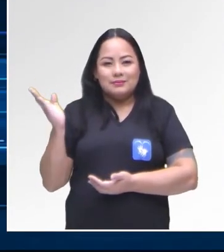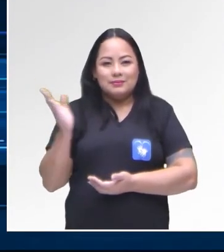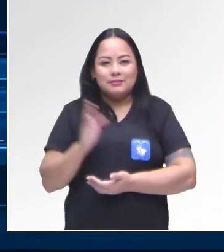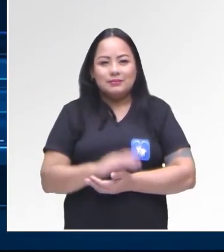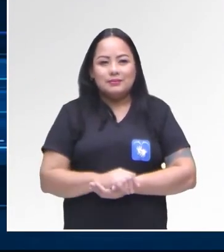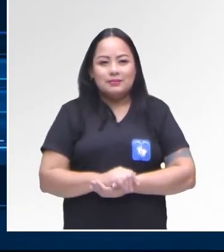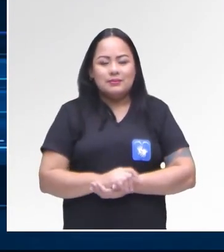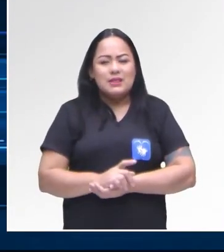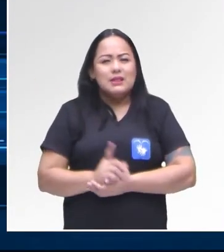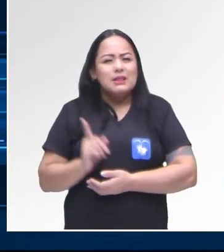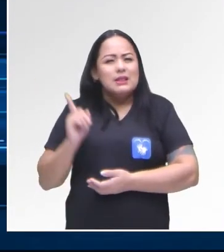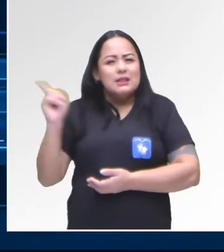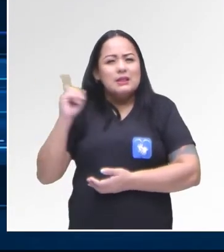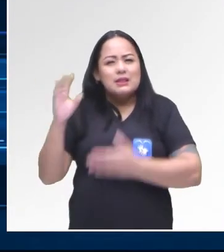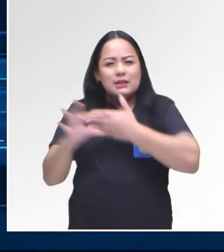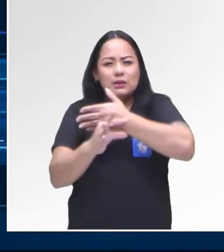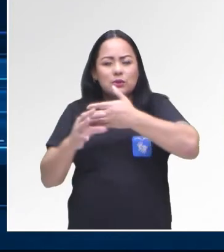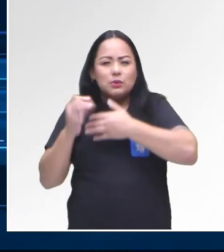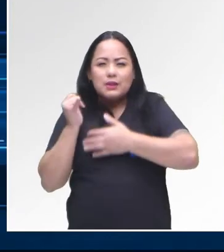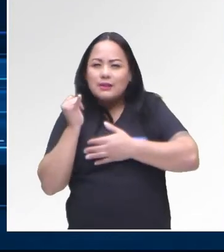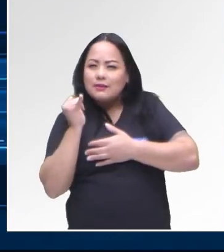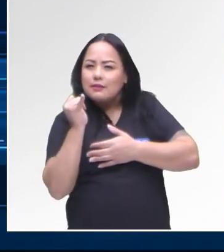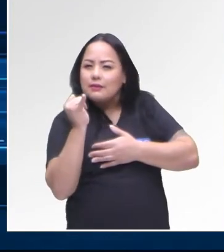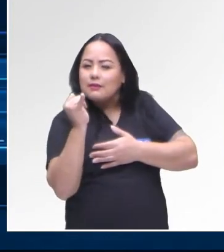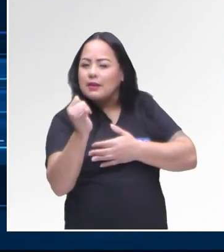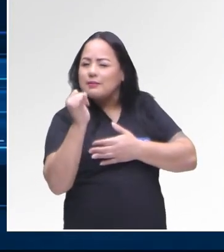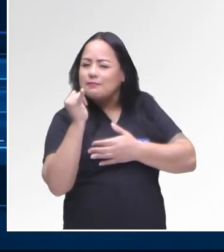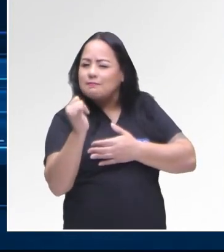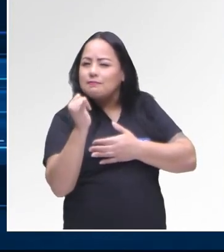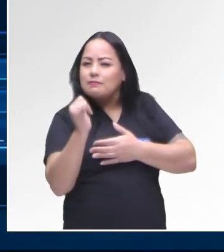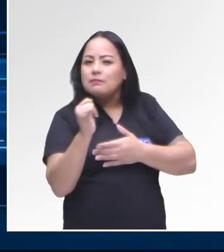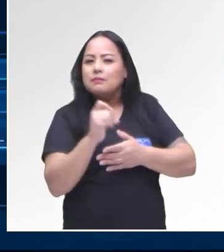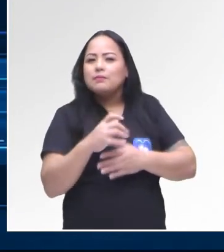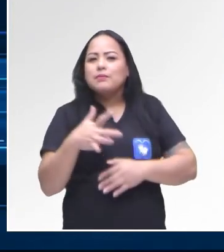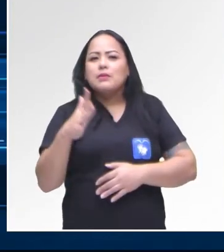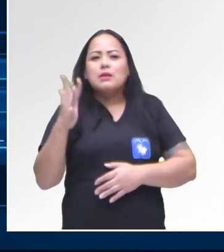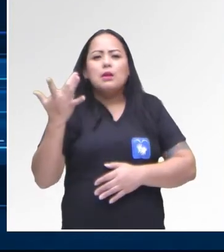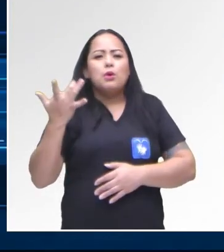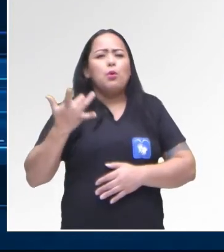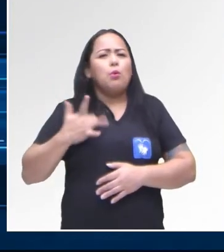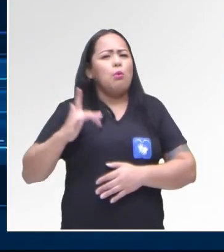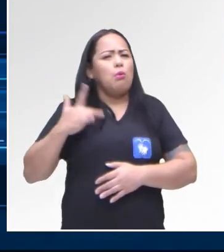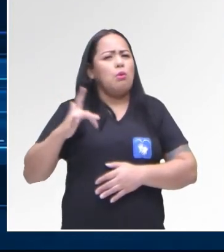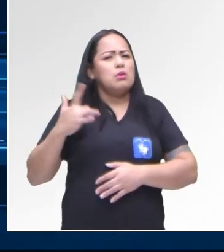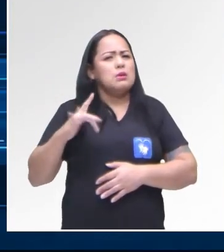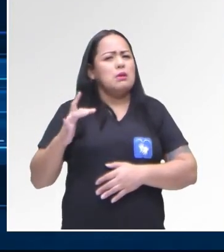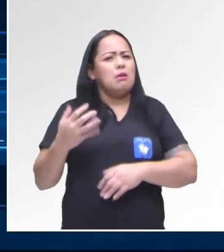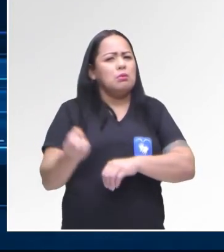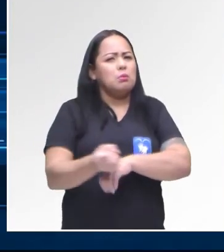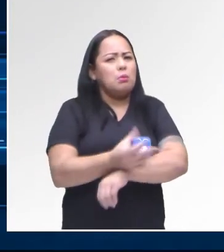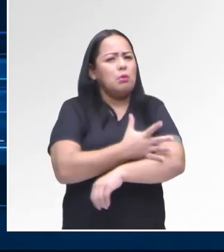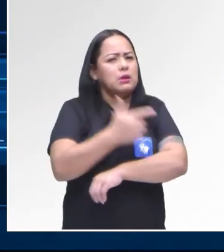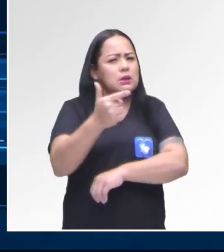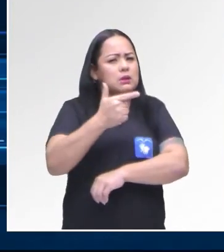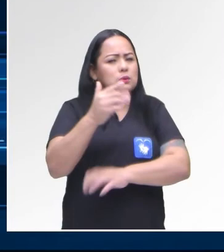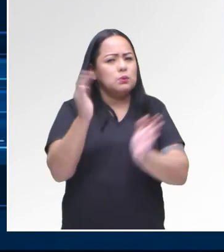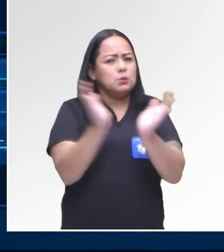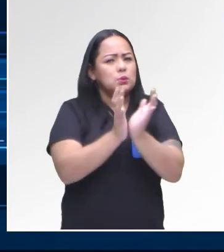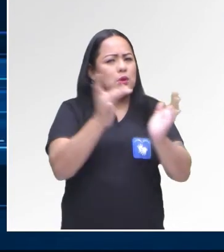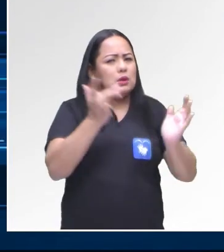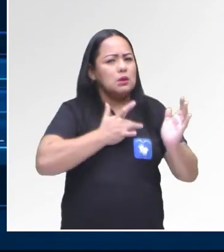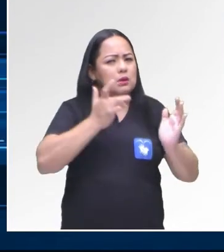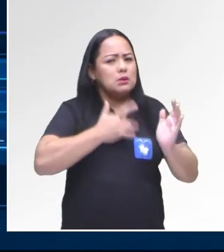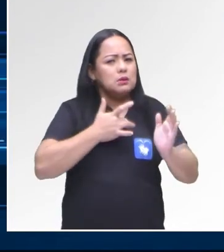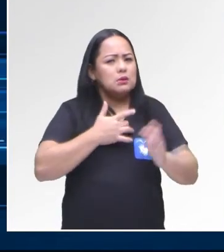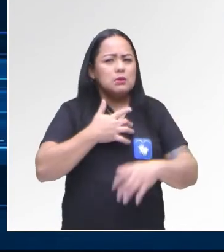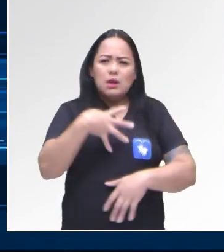E ele diz muito, daqui a pouco ele vai dizer muito. Coitado do poeta da segunda geração, gente. Esse sentimento